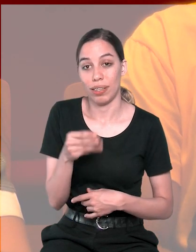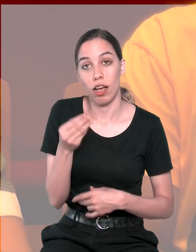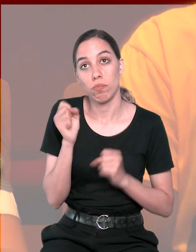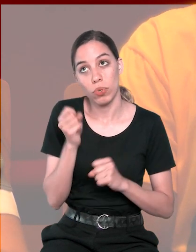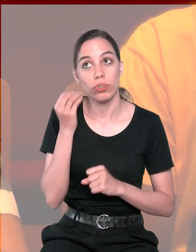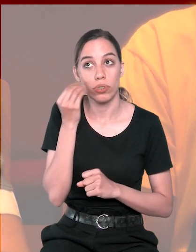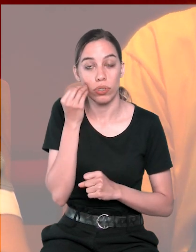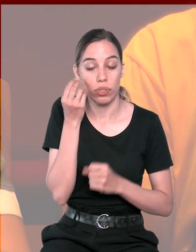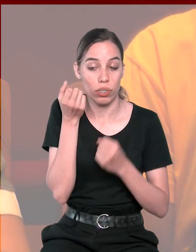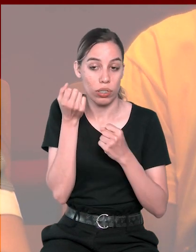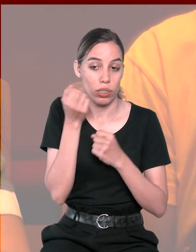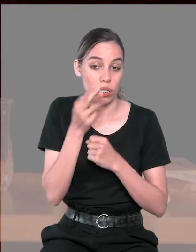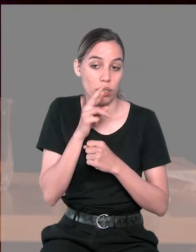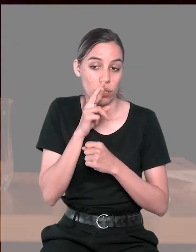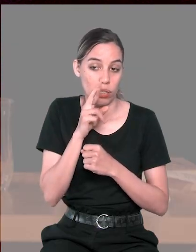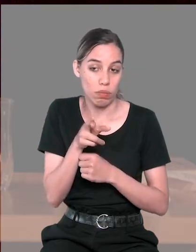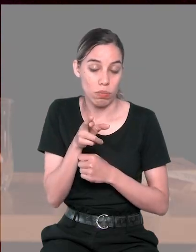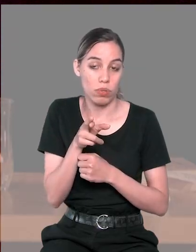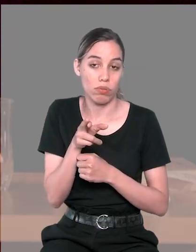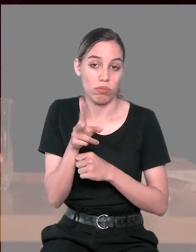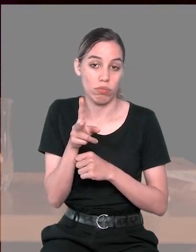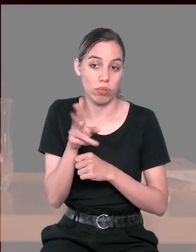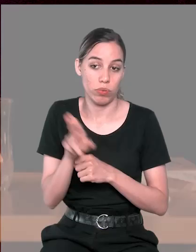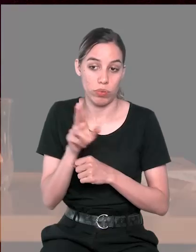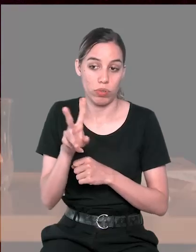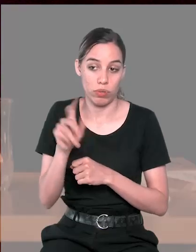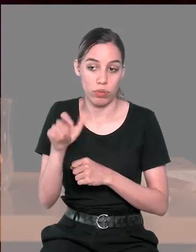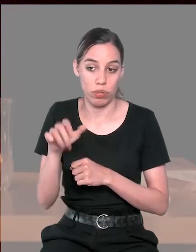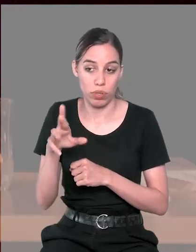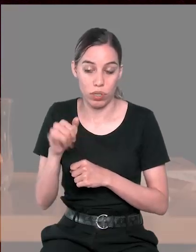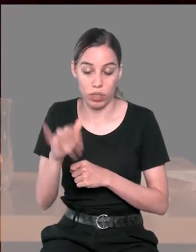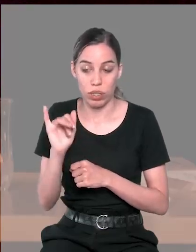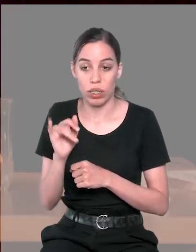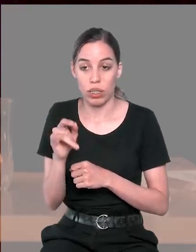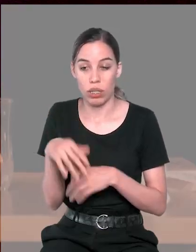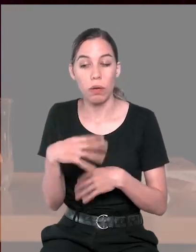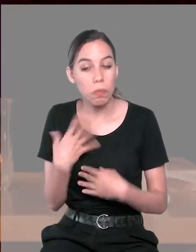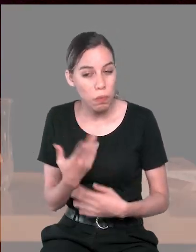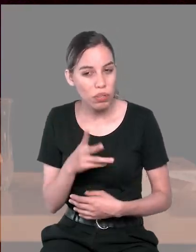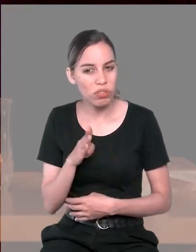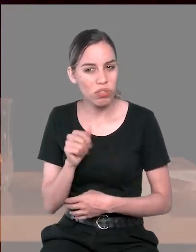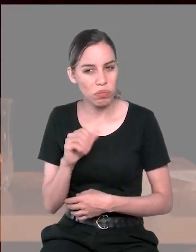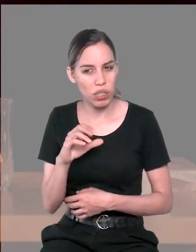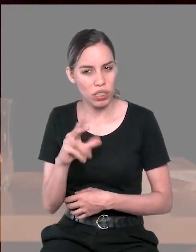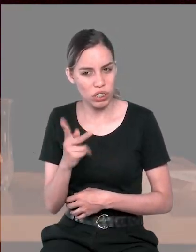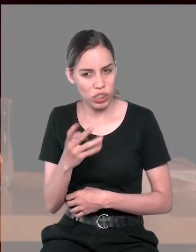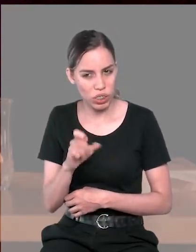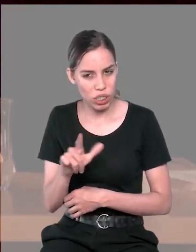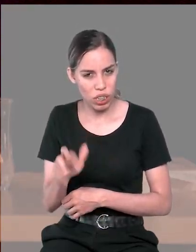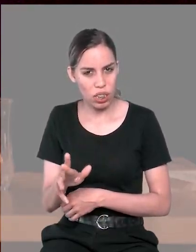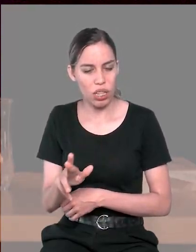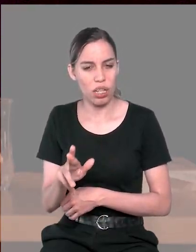dizer um pouco pelo Valéry. É curioso, porque o Bachelard, eu acho que